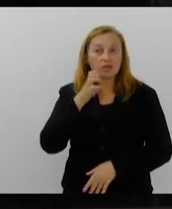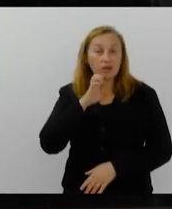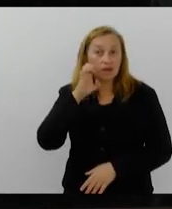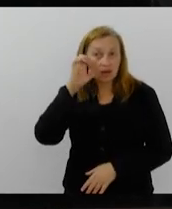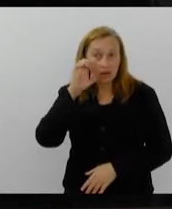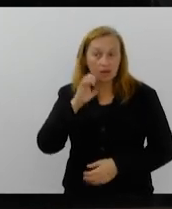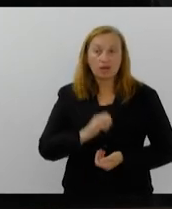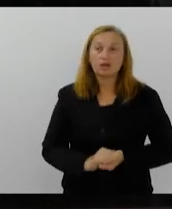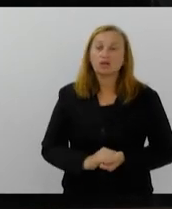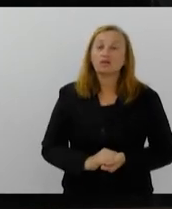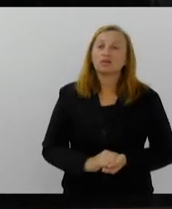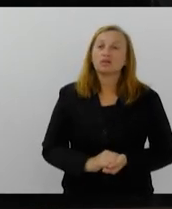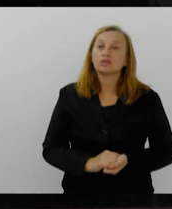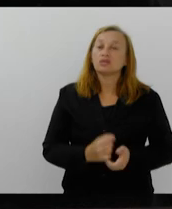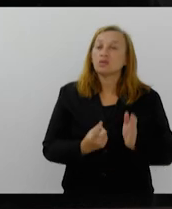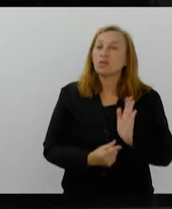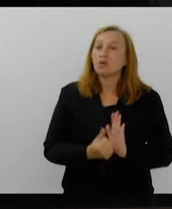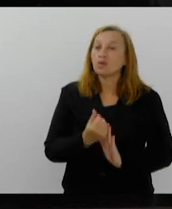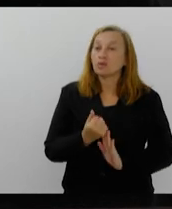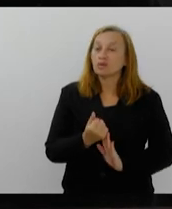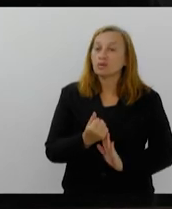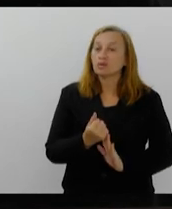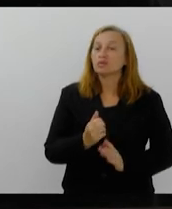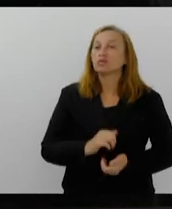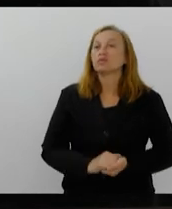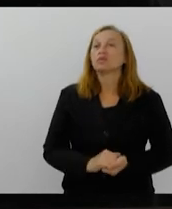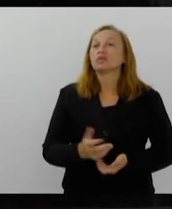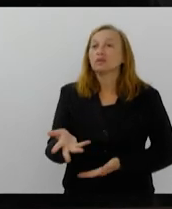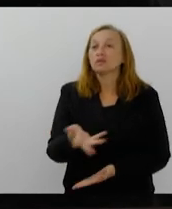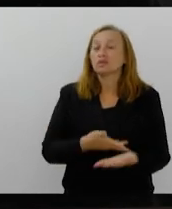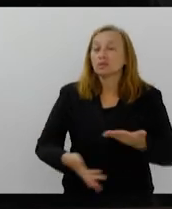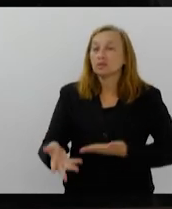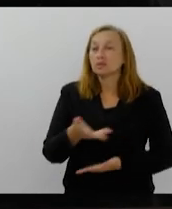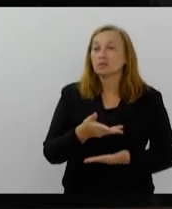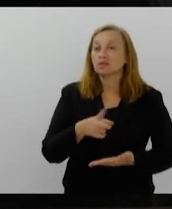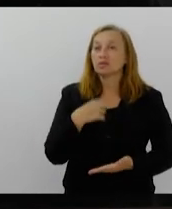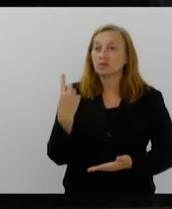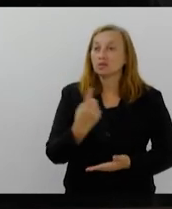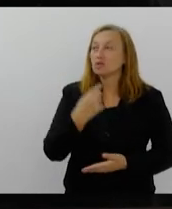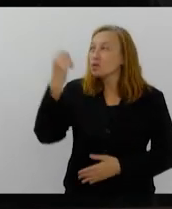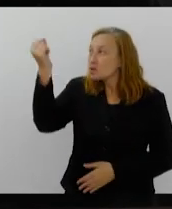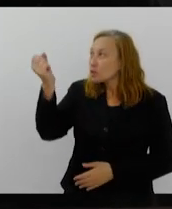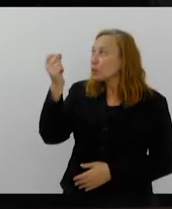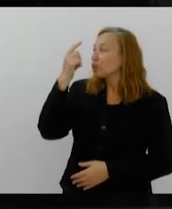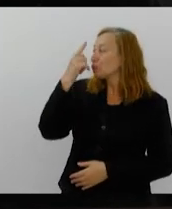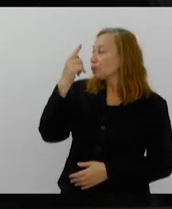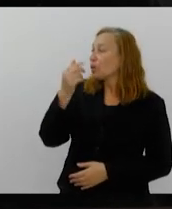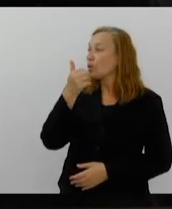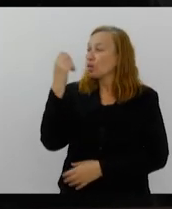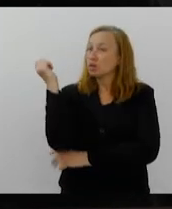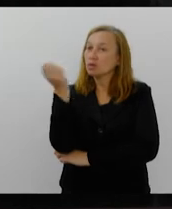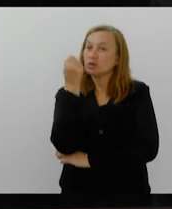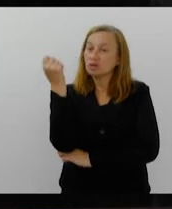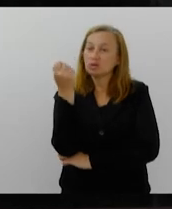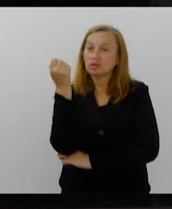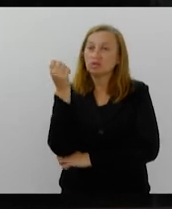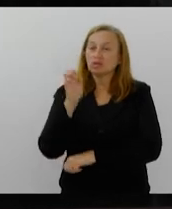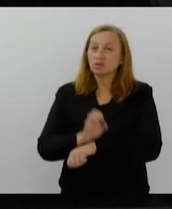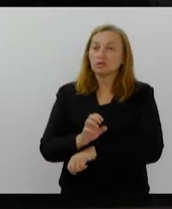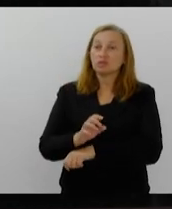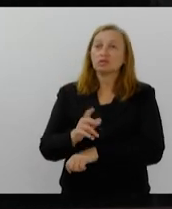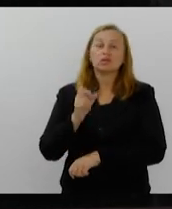que prevê o orçamento participativo, que nós nos inspiremos no Rio Grande do Sul, em